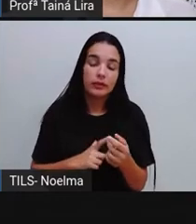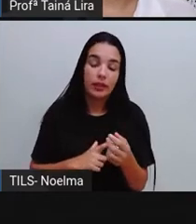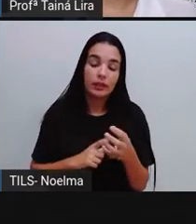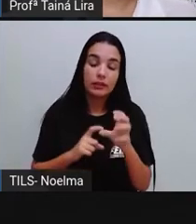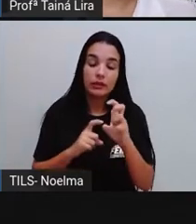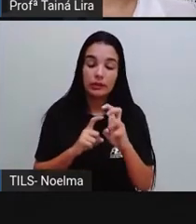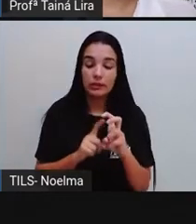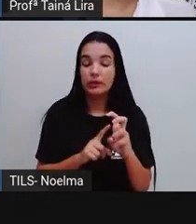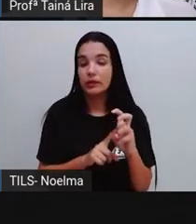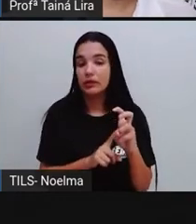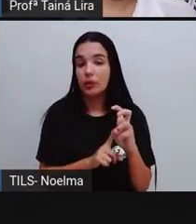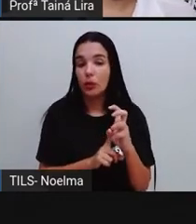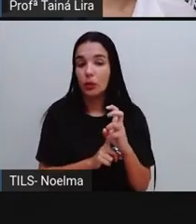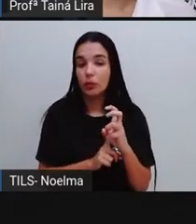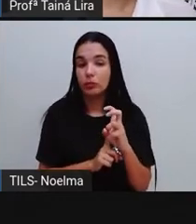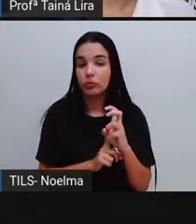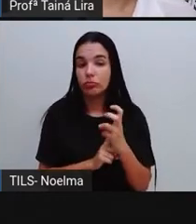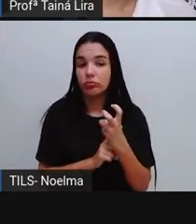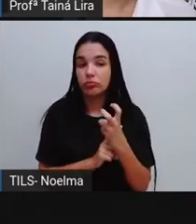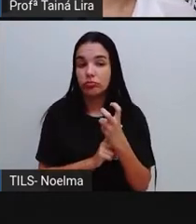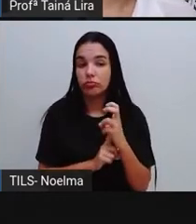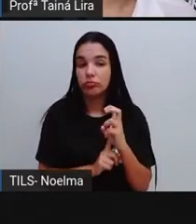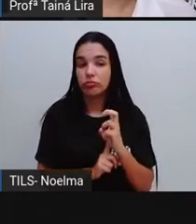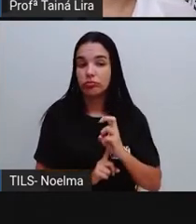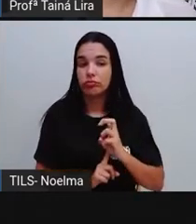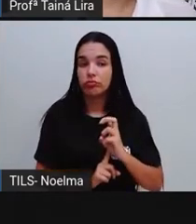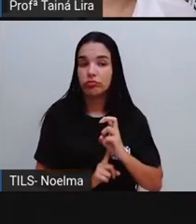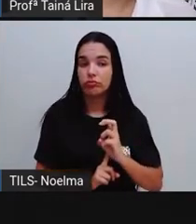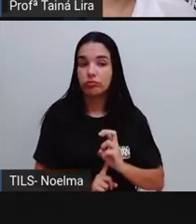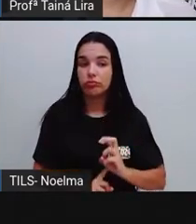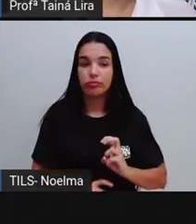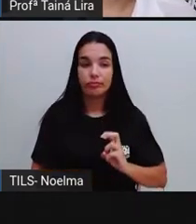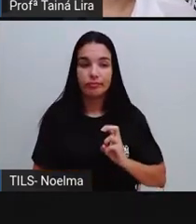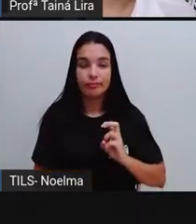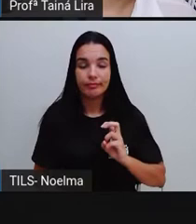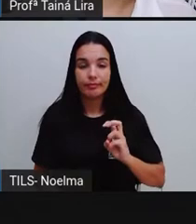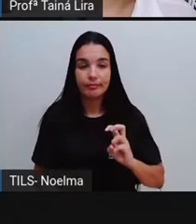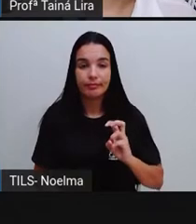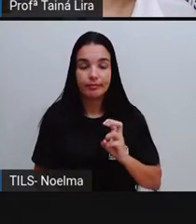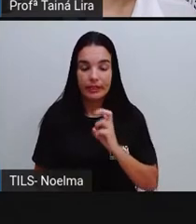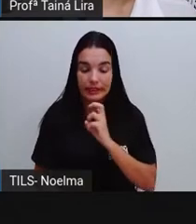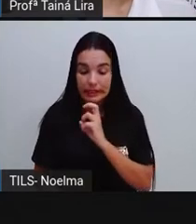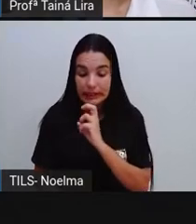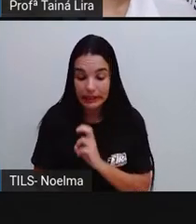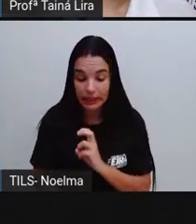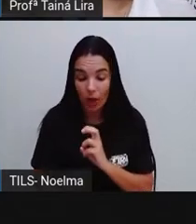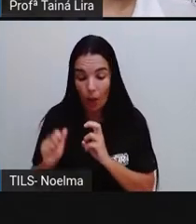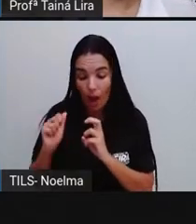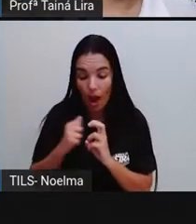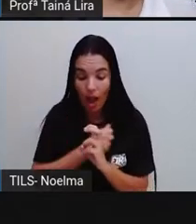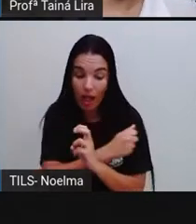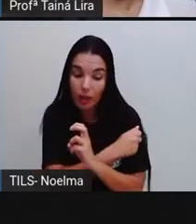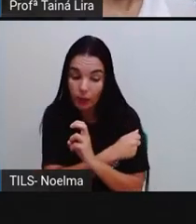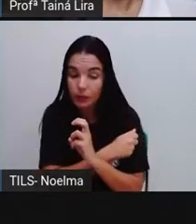quantos alunos no segundo ano? Olha lá, 5 alunos, tá? Esse grupo tem 5 alunos.